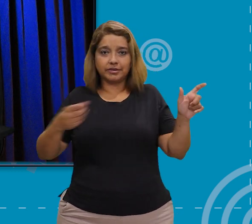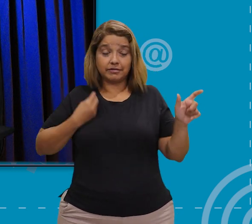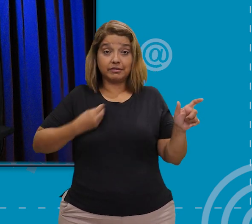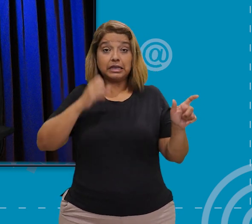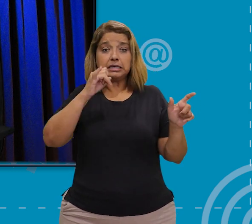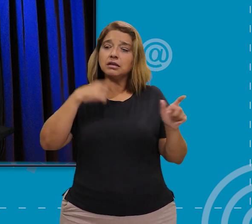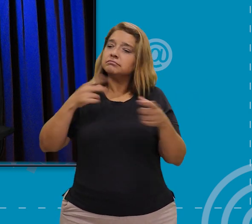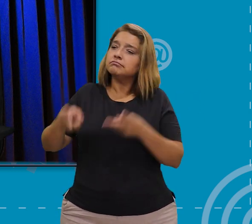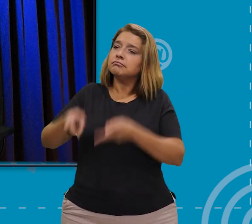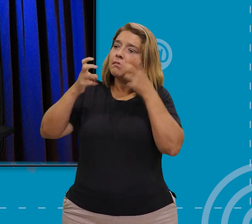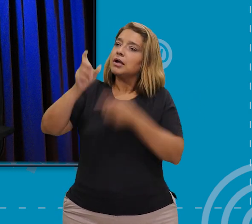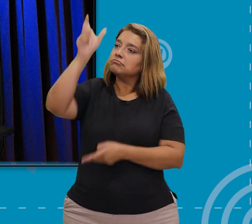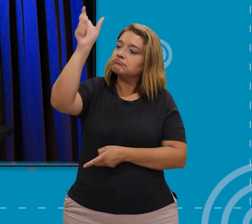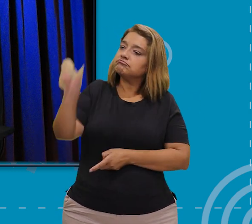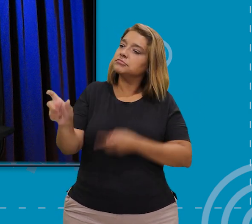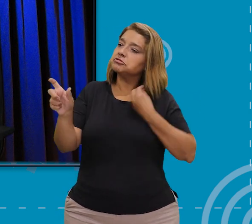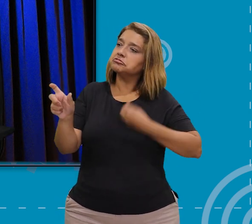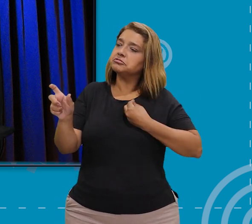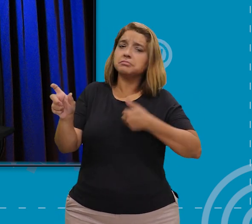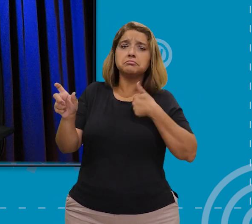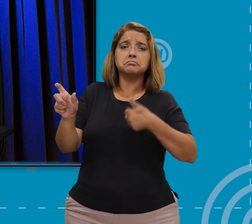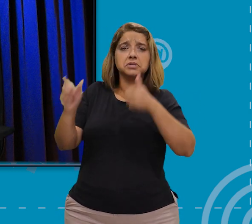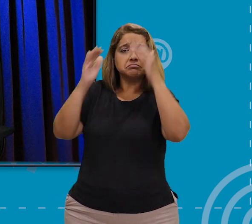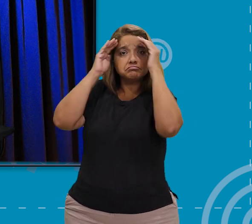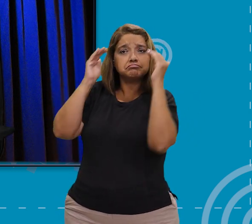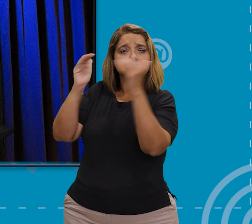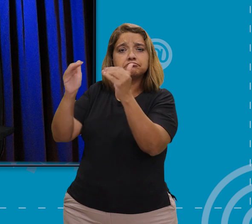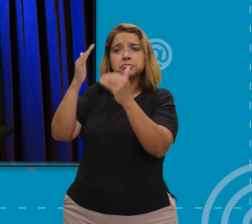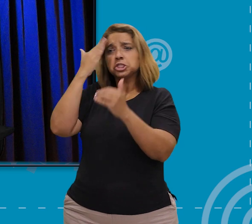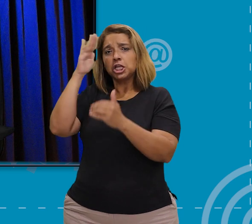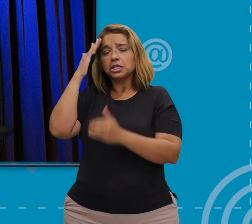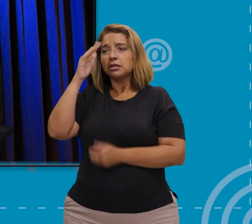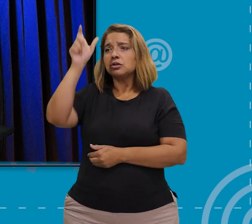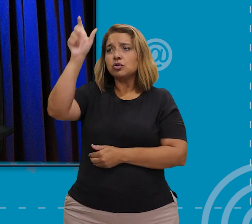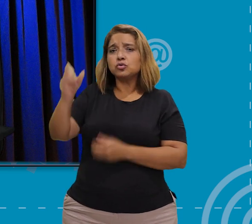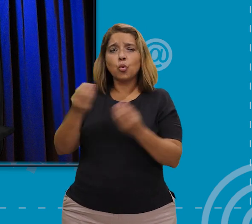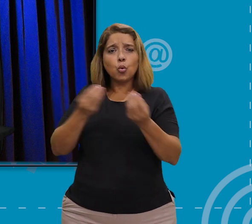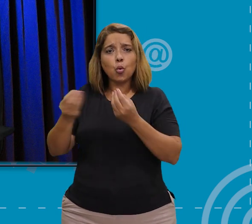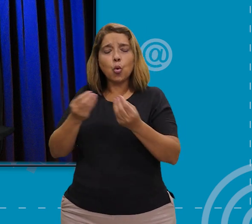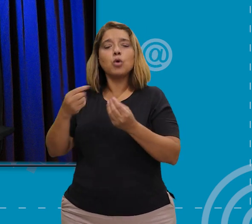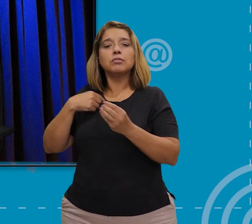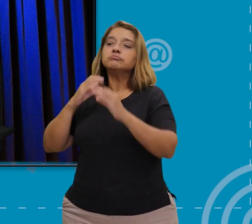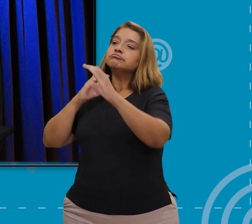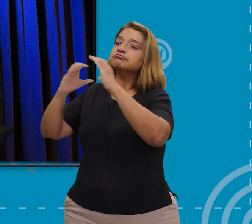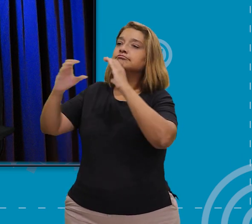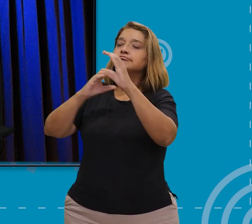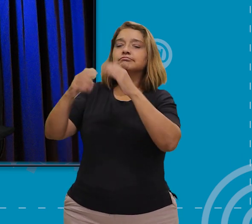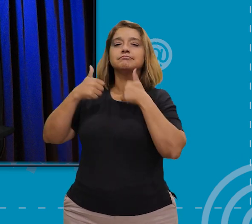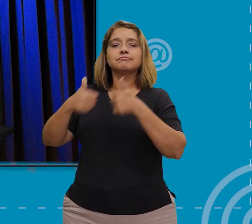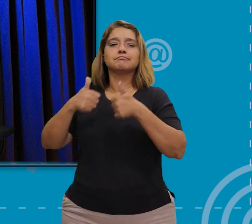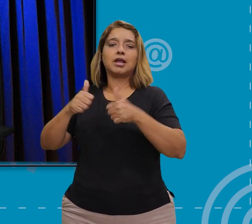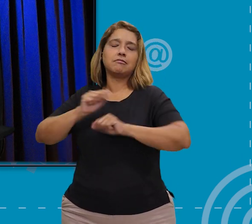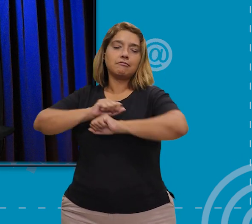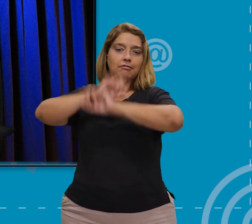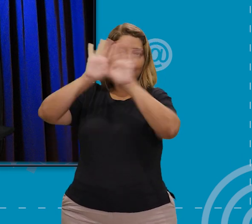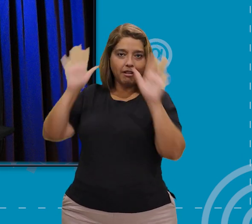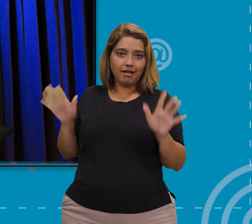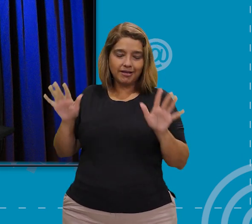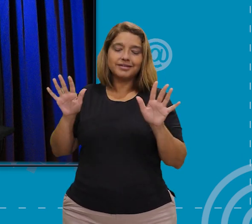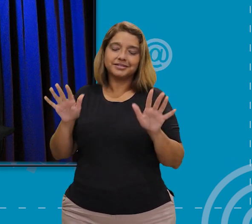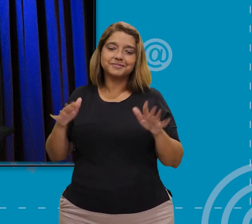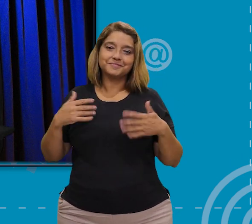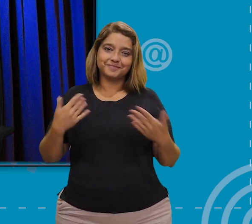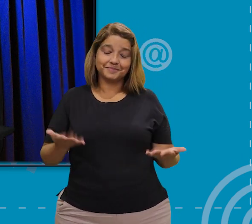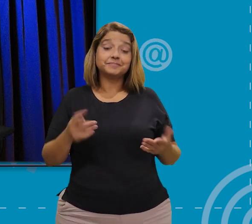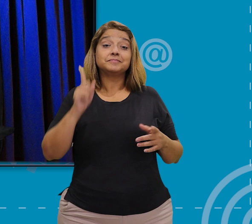o outro, né, atendendo às suas necessidades, os seus sentimentos, a comunicação flui de forma clara e leve.